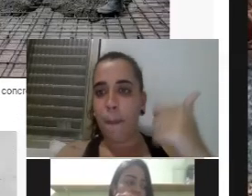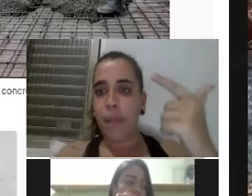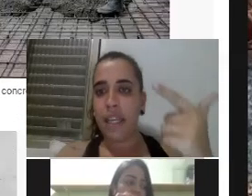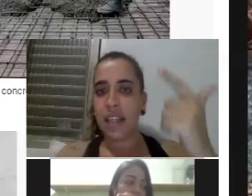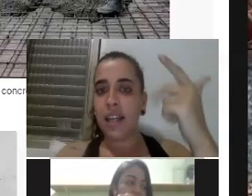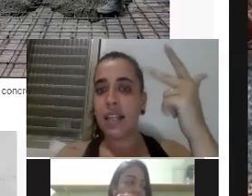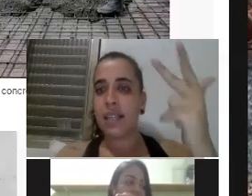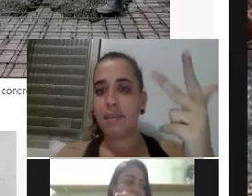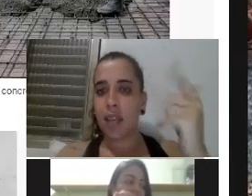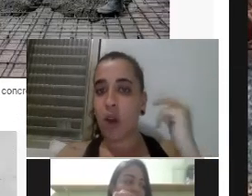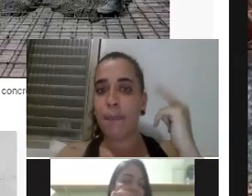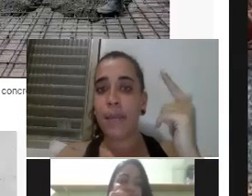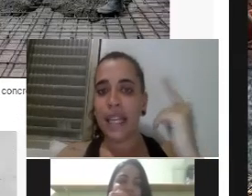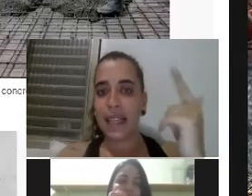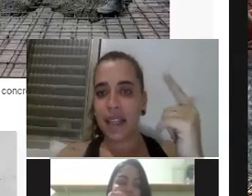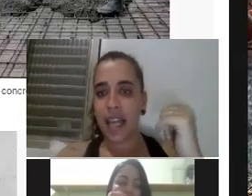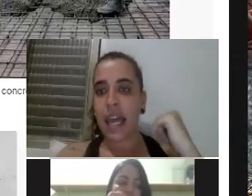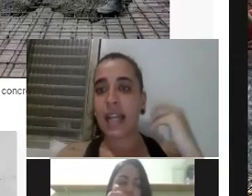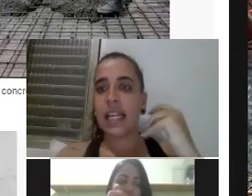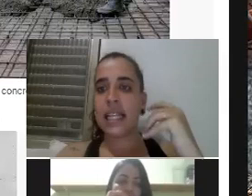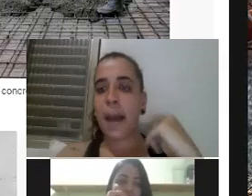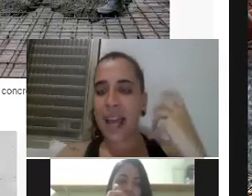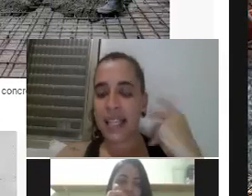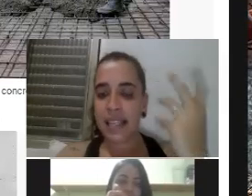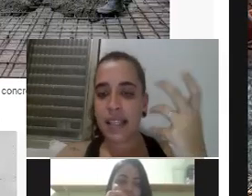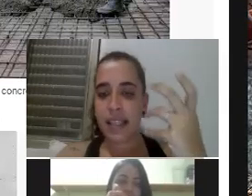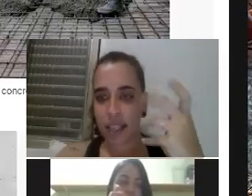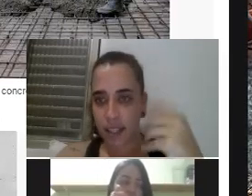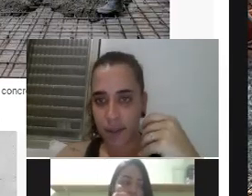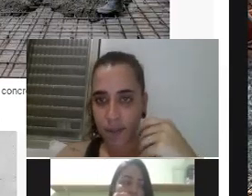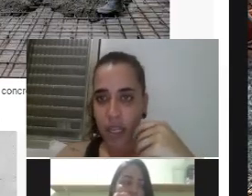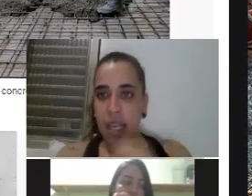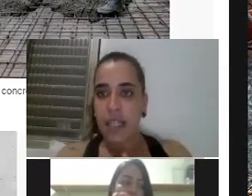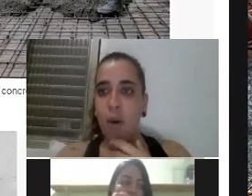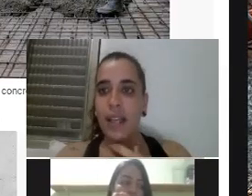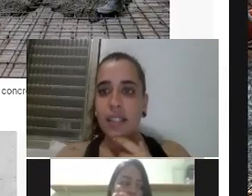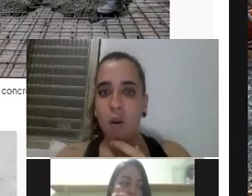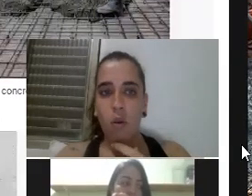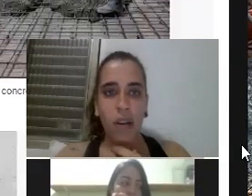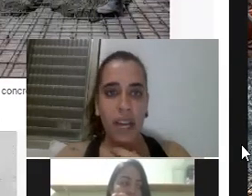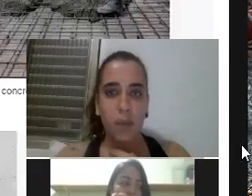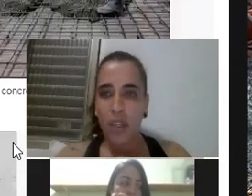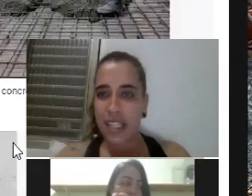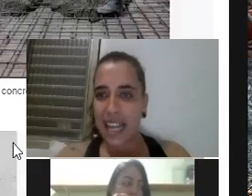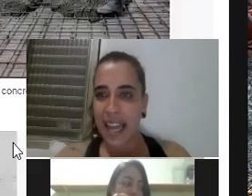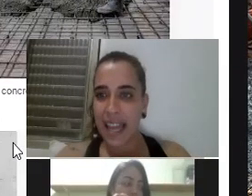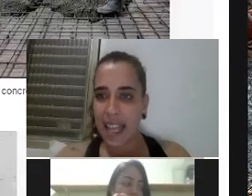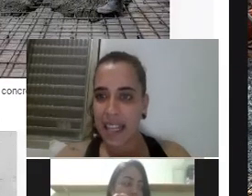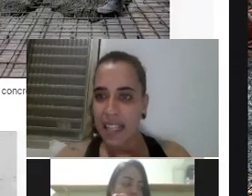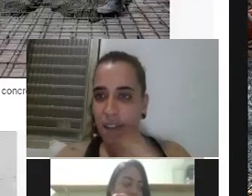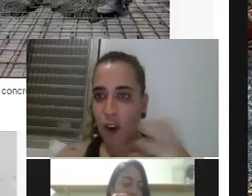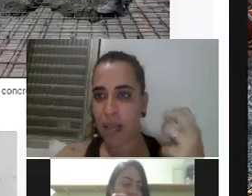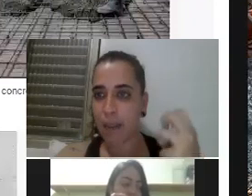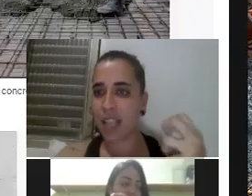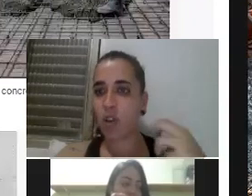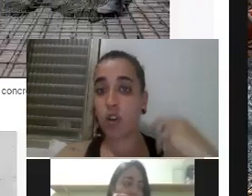areia, brita e cimento. A brita é ela que dá mais resistência. Então, é isso que é o concreto. Por isso que ele é